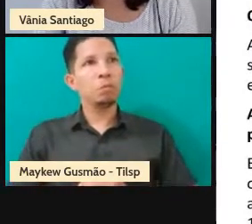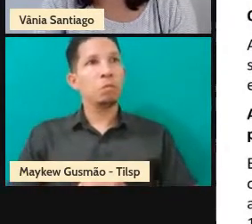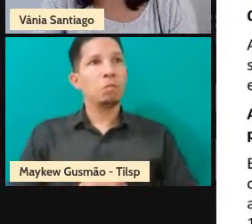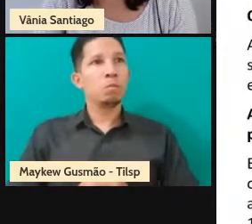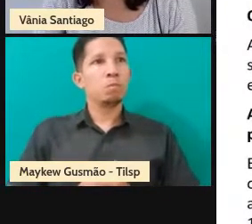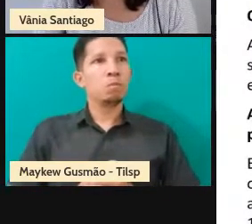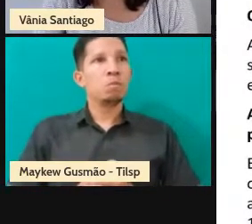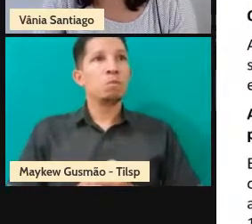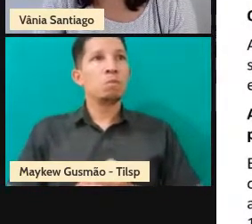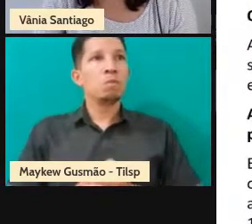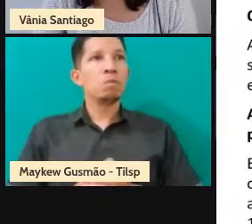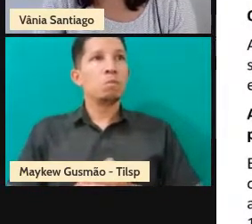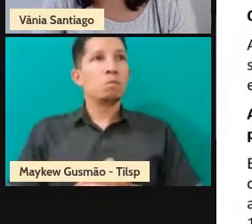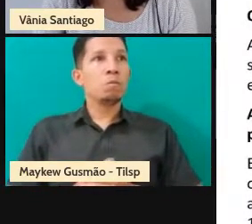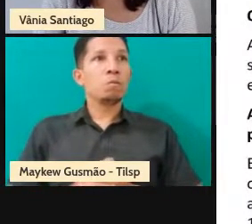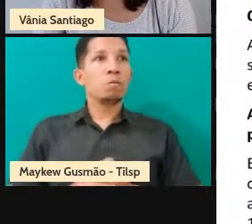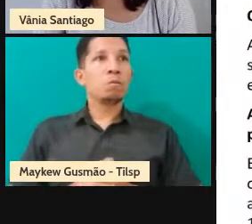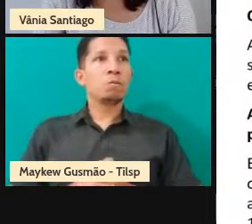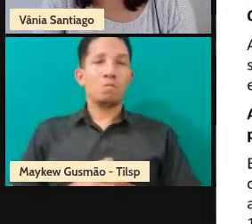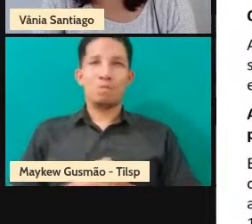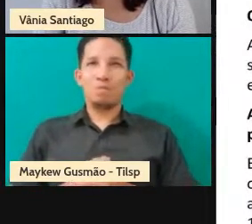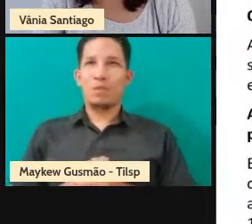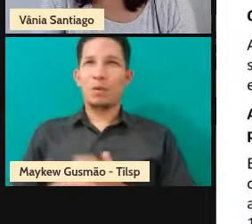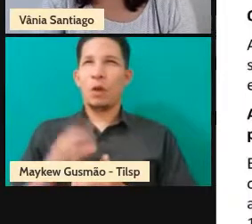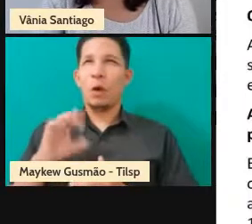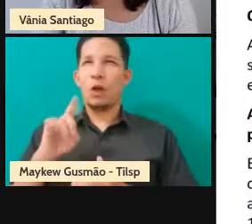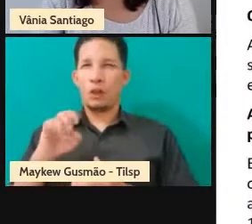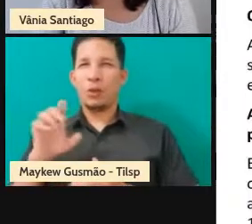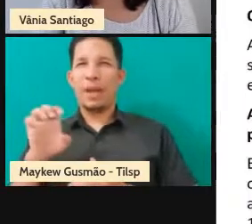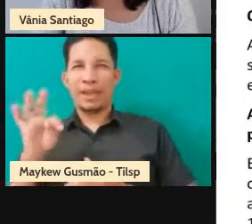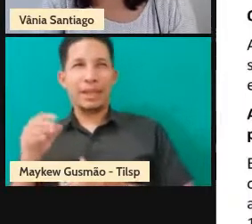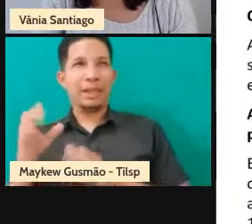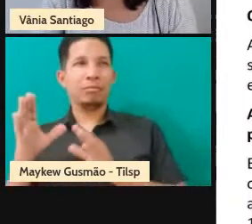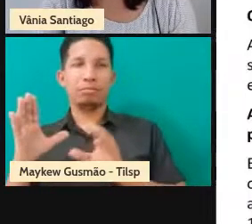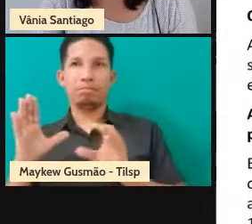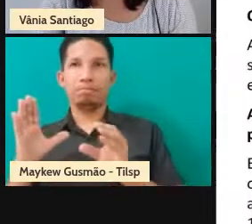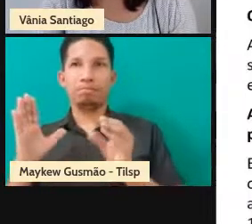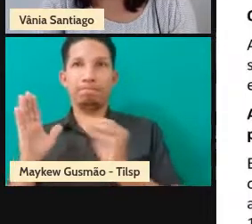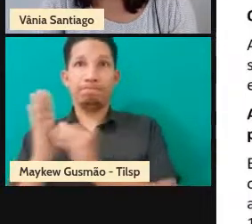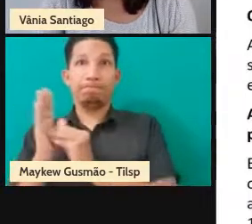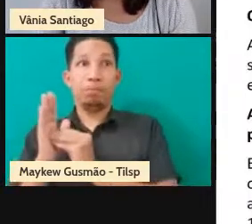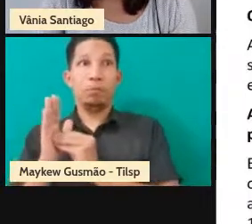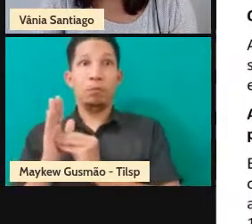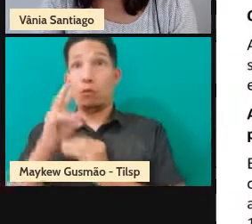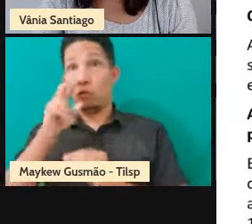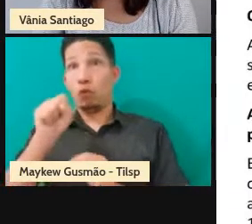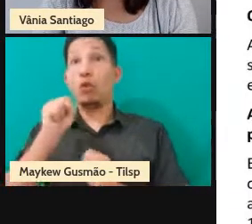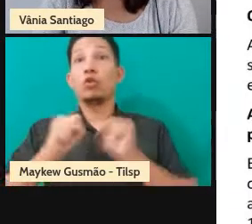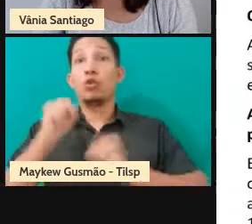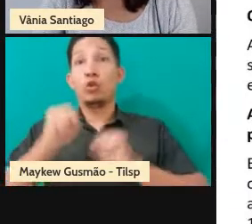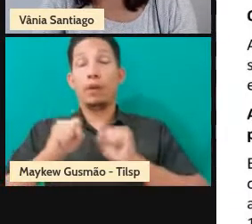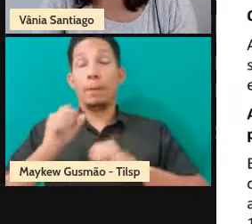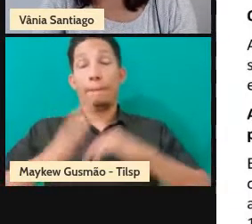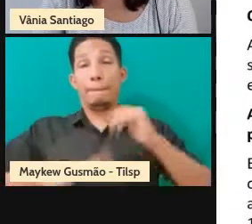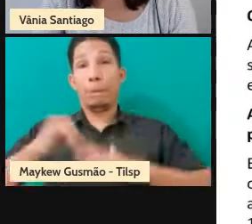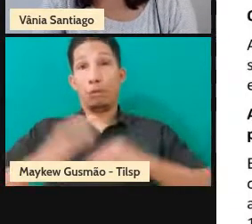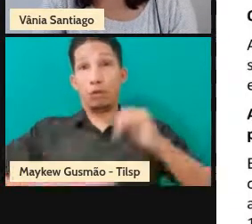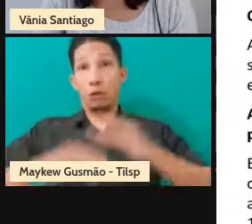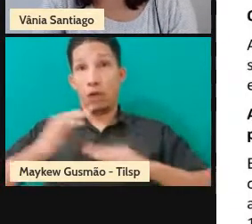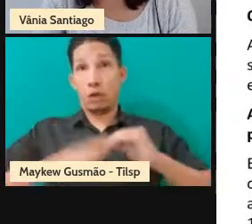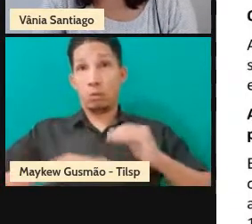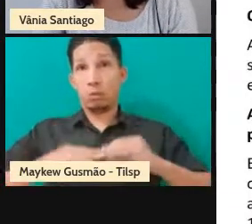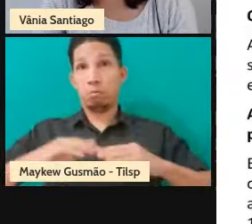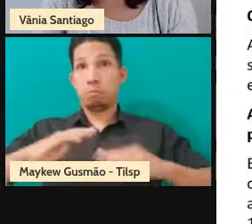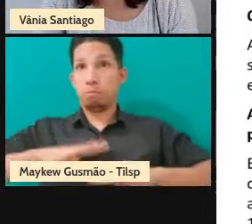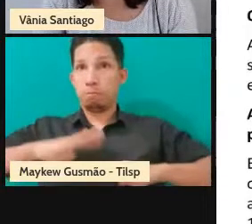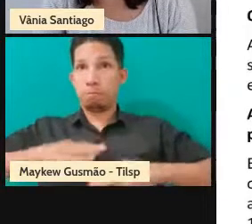Então, nos códigos de ética, vem muito forte, claro, é o tema da conduta ética profissional. A gente